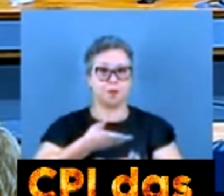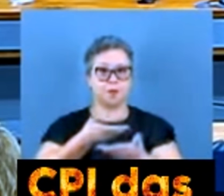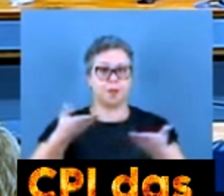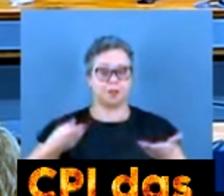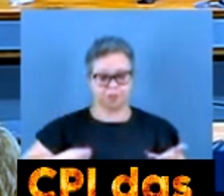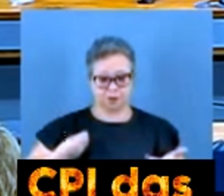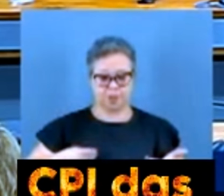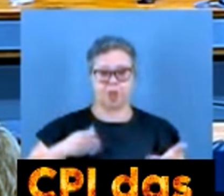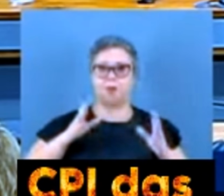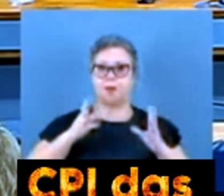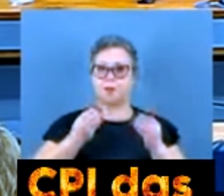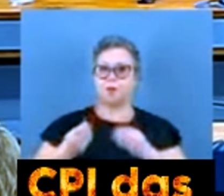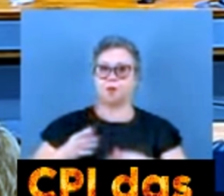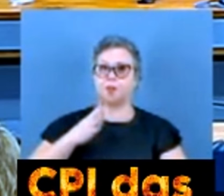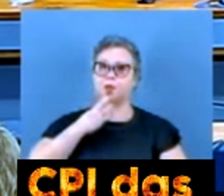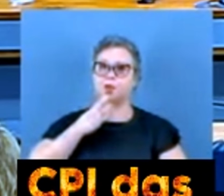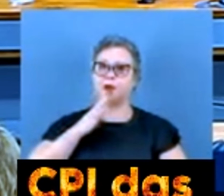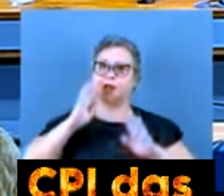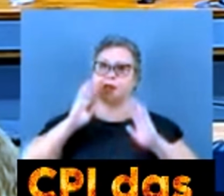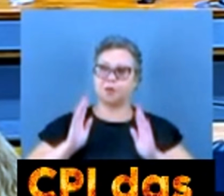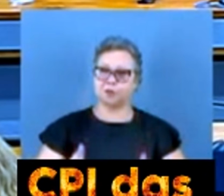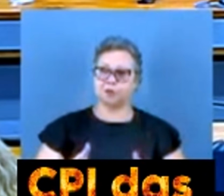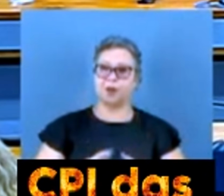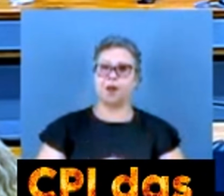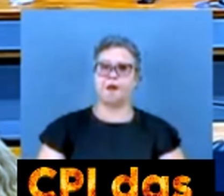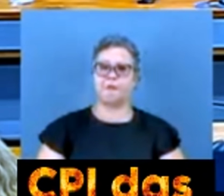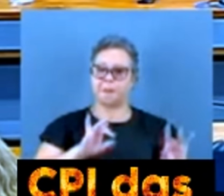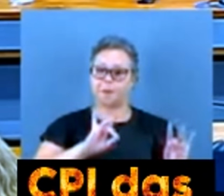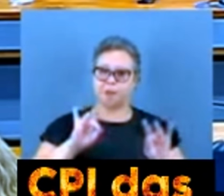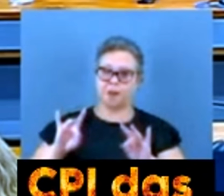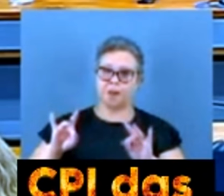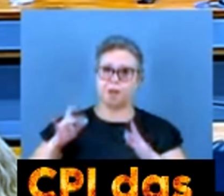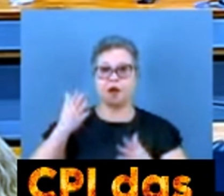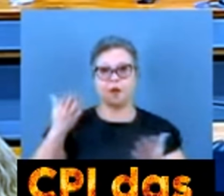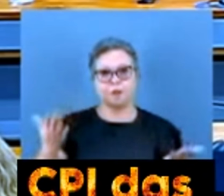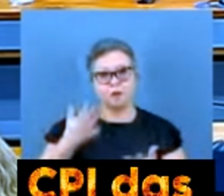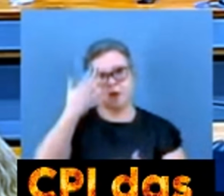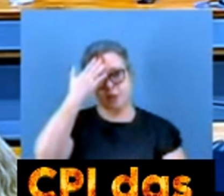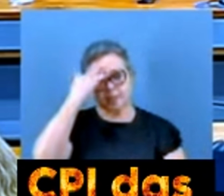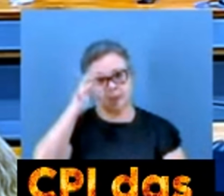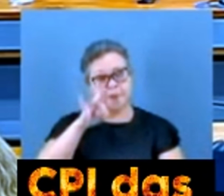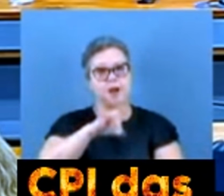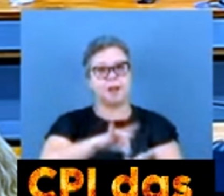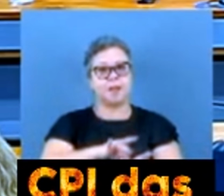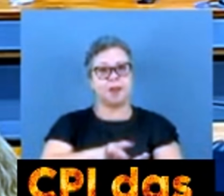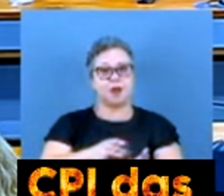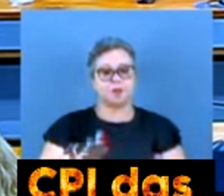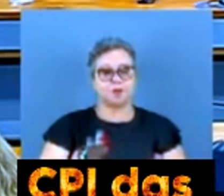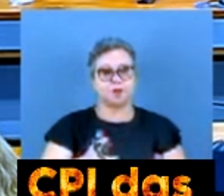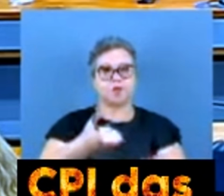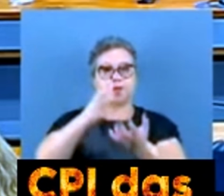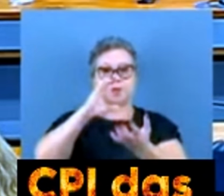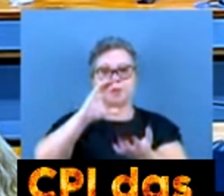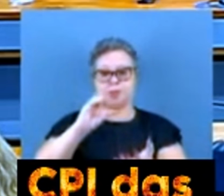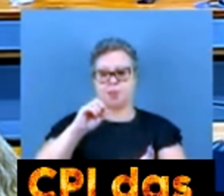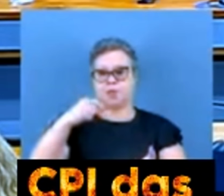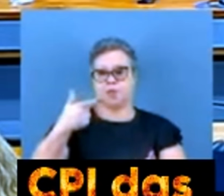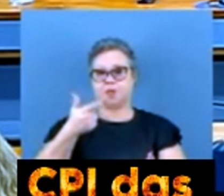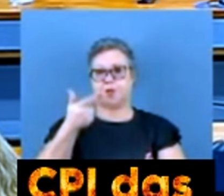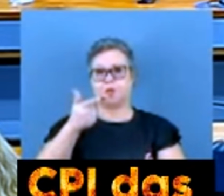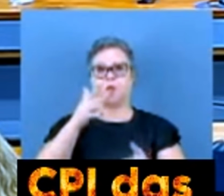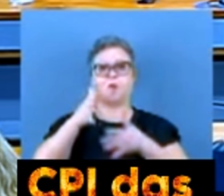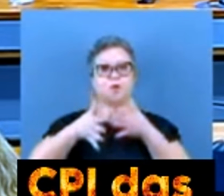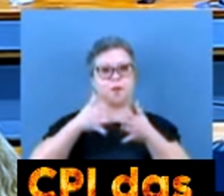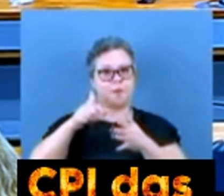Muitos já conhecem, o brasileiro e o brasileiro estão acompanhando agora. É bom que saibam, na realidade, a emissão de carbono, isso é oficial, está dito